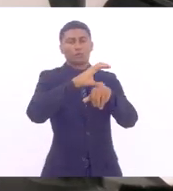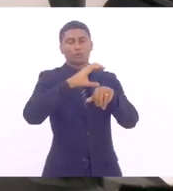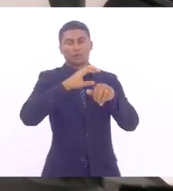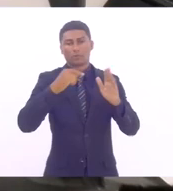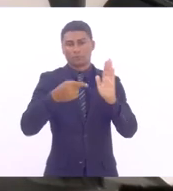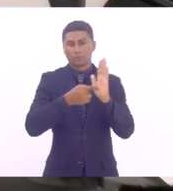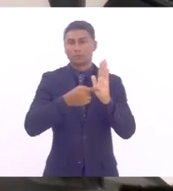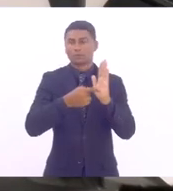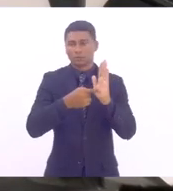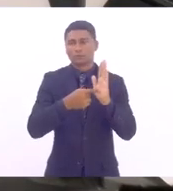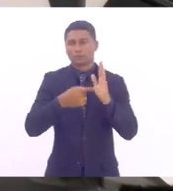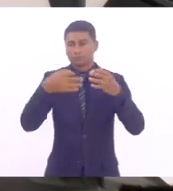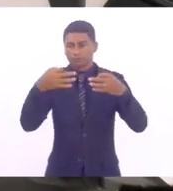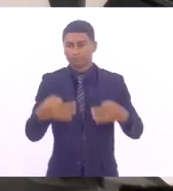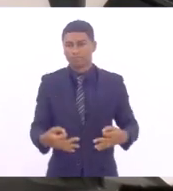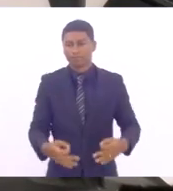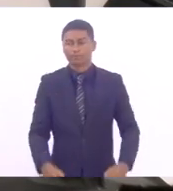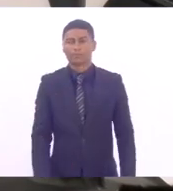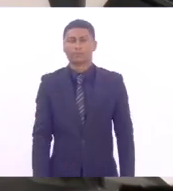legalidade.